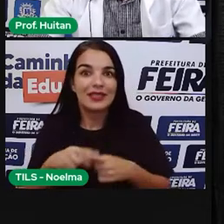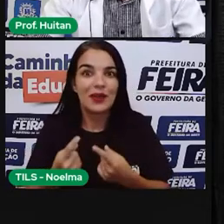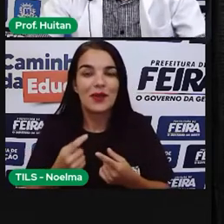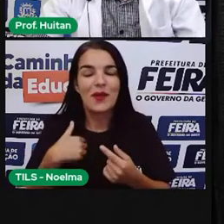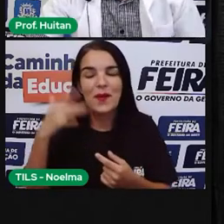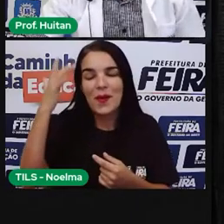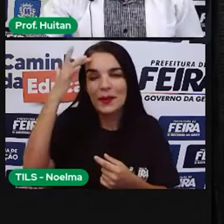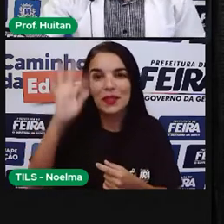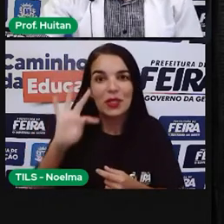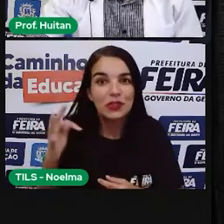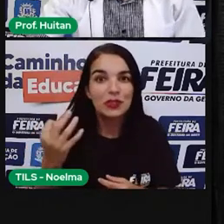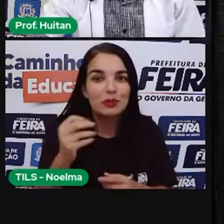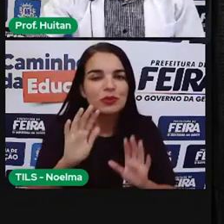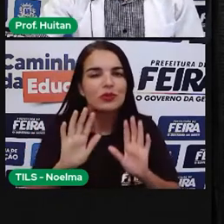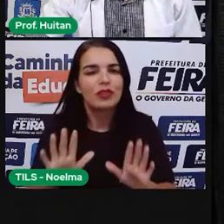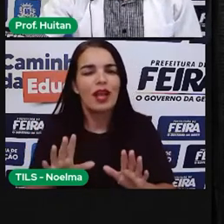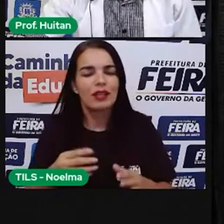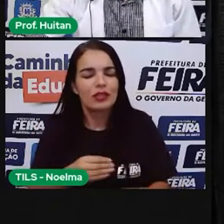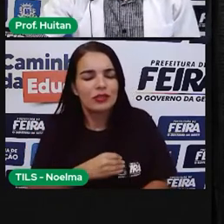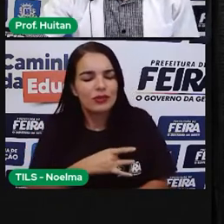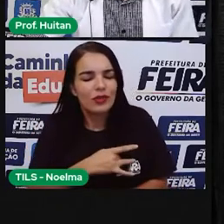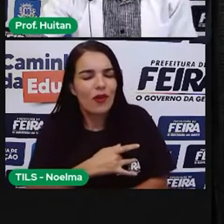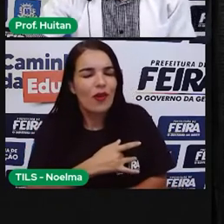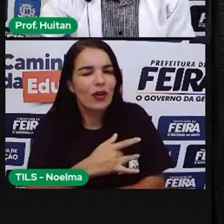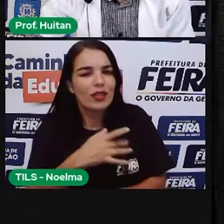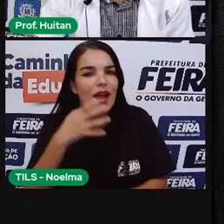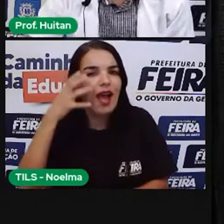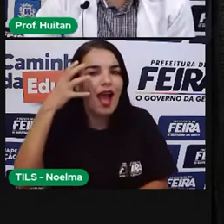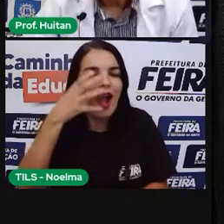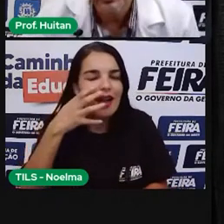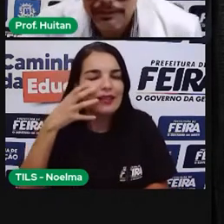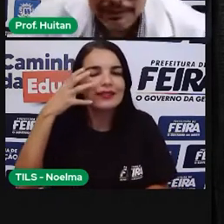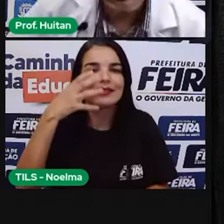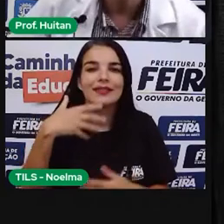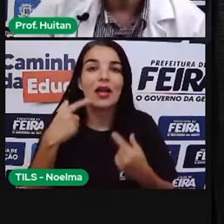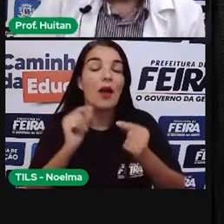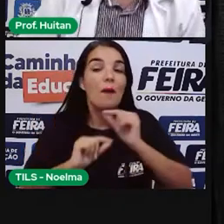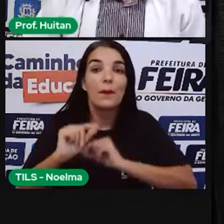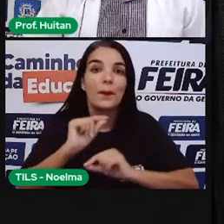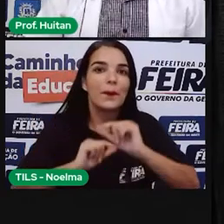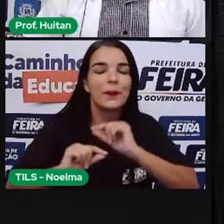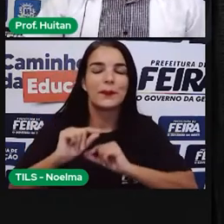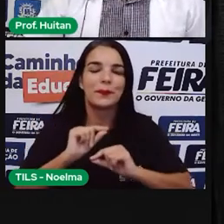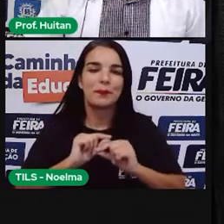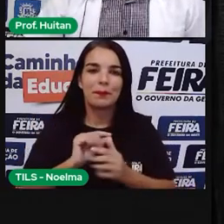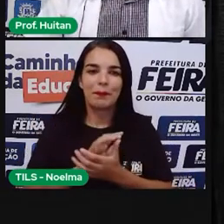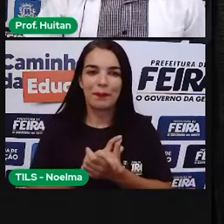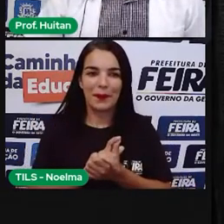foi tocado algum dia por uma canção que deve ter